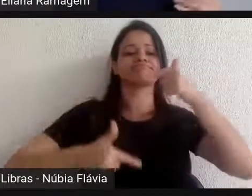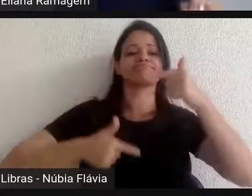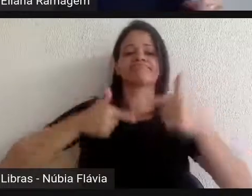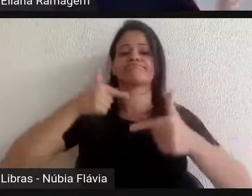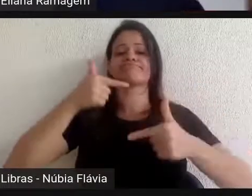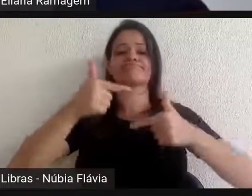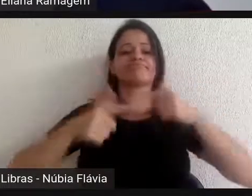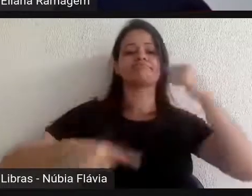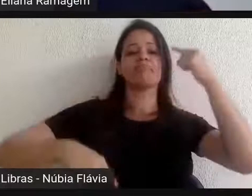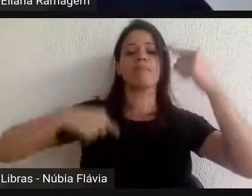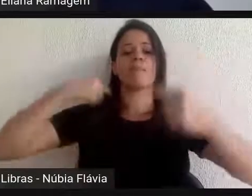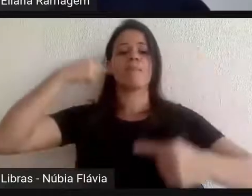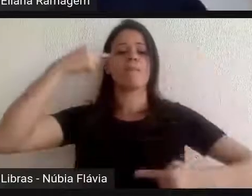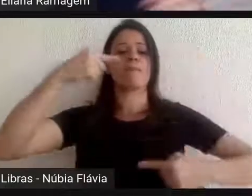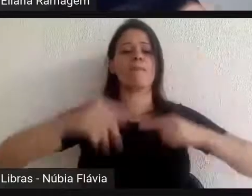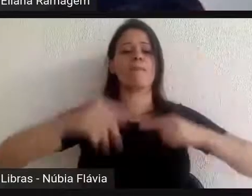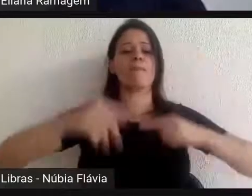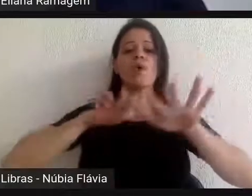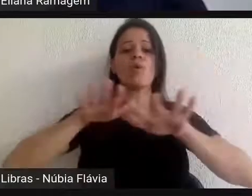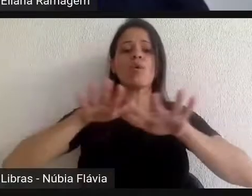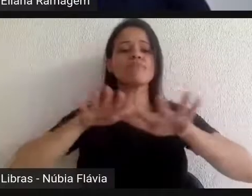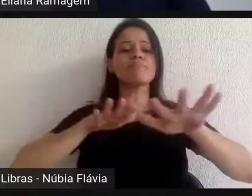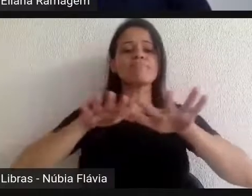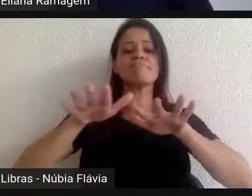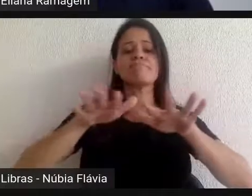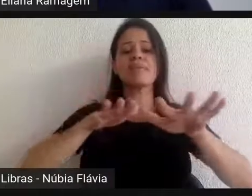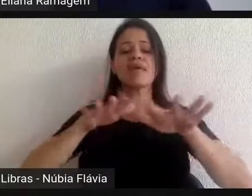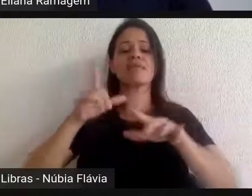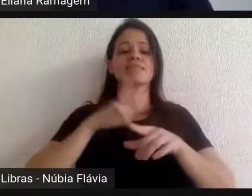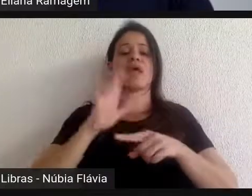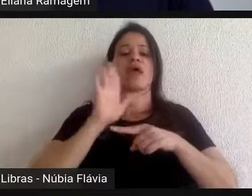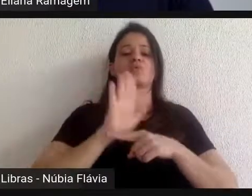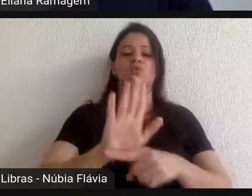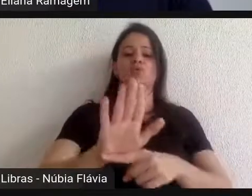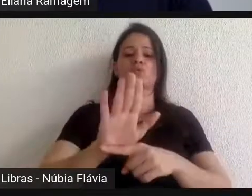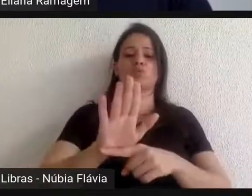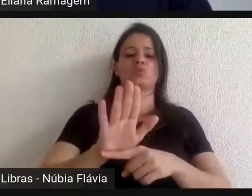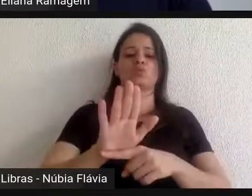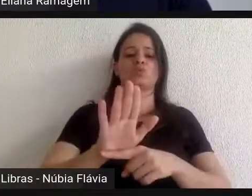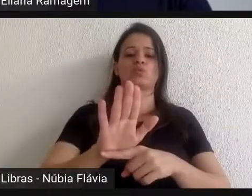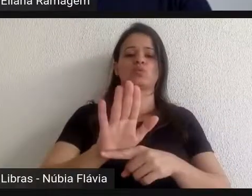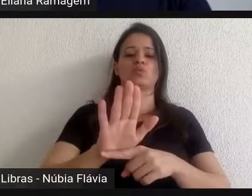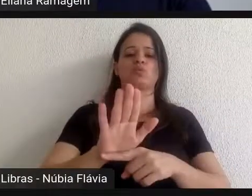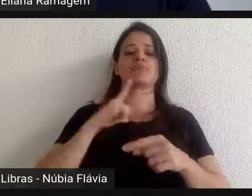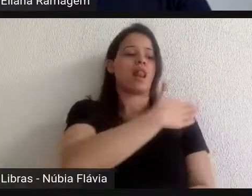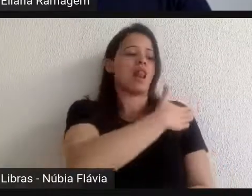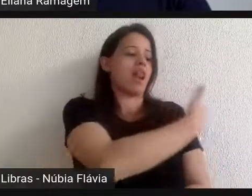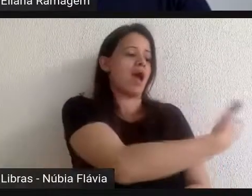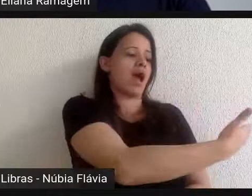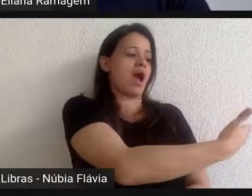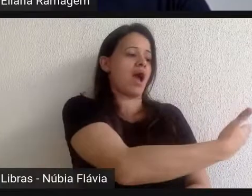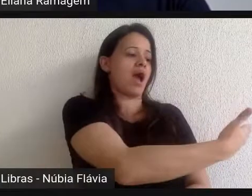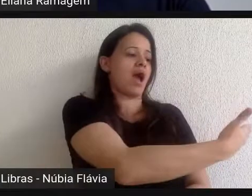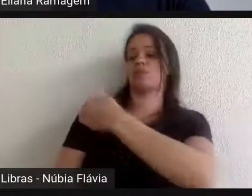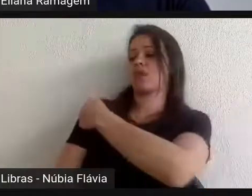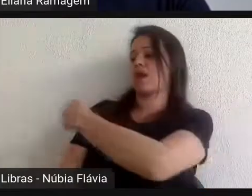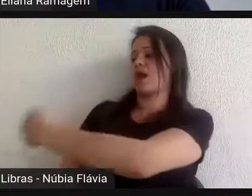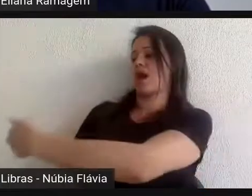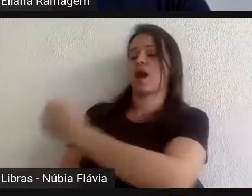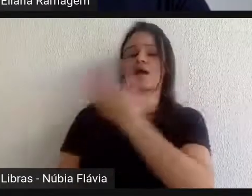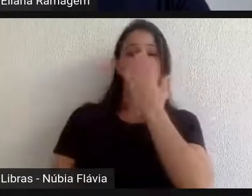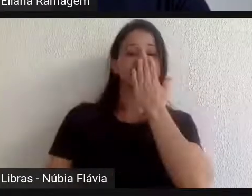movimentos nos planos frontais, laterais, com braços, com pernas,